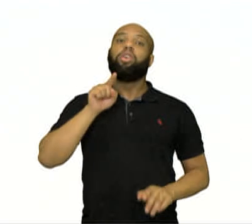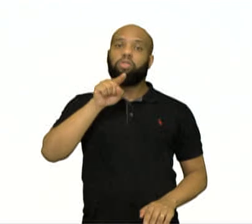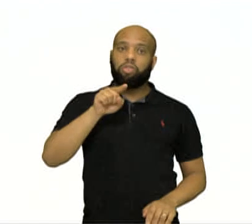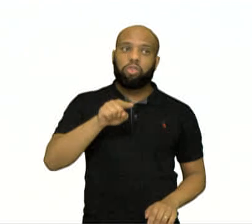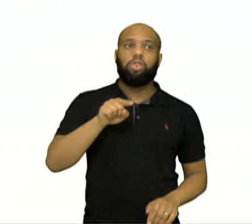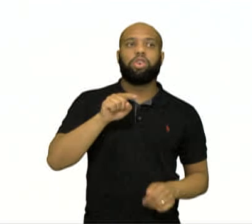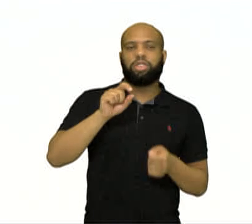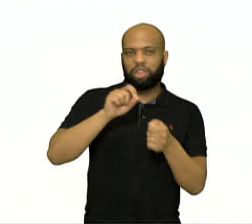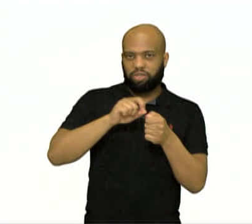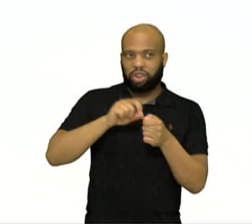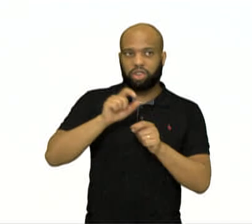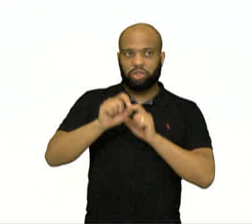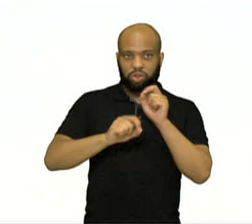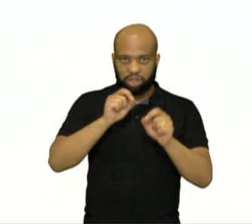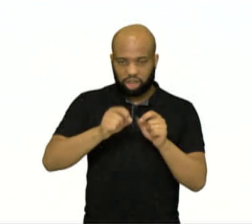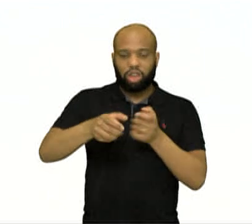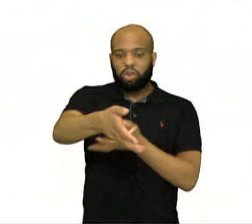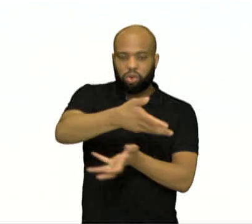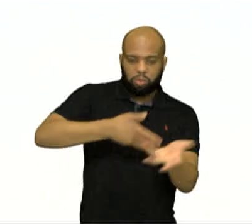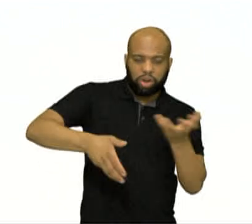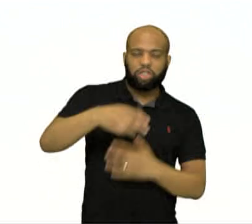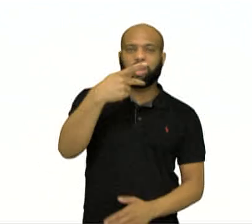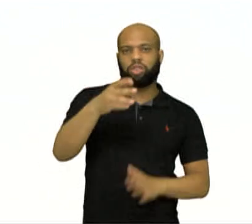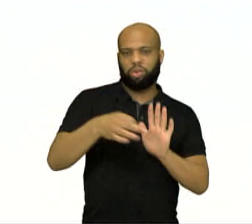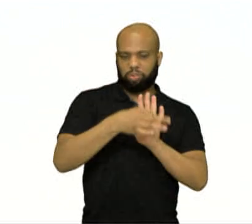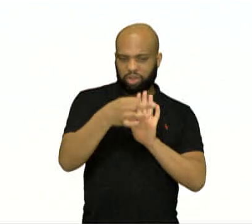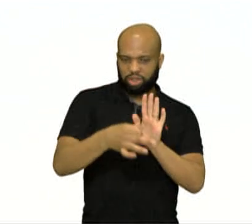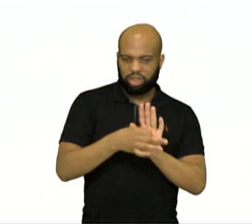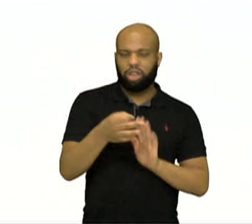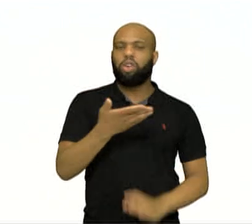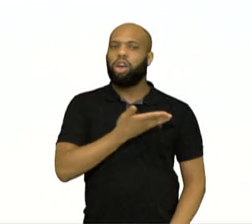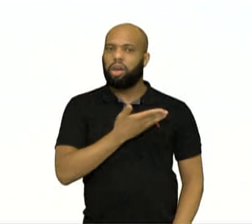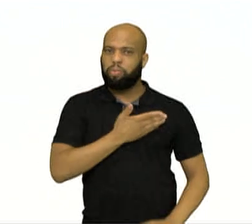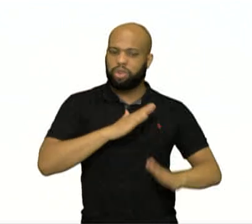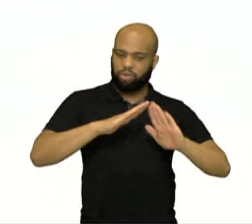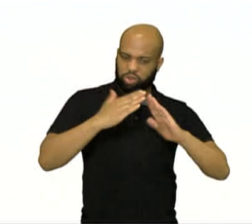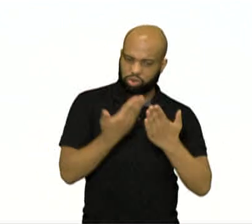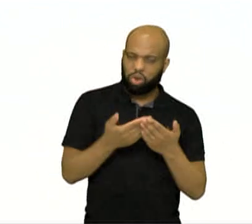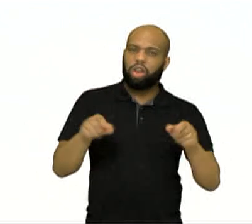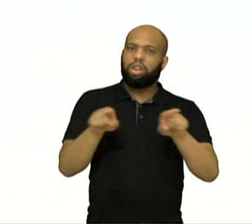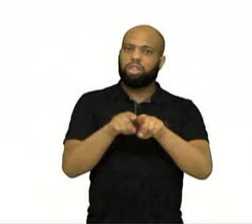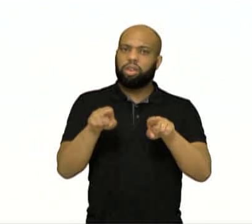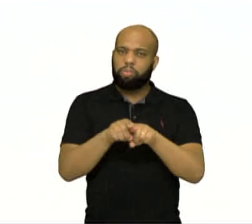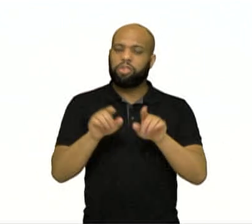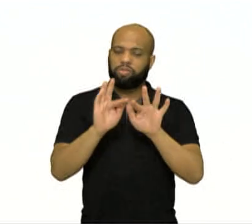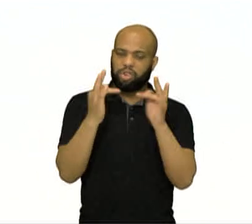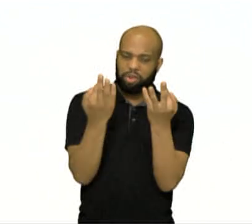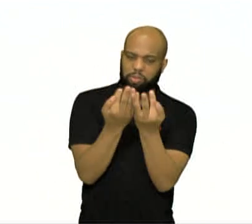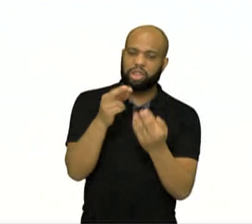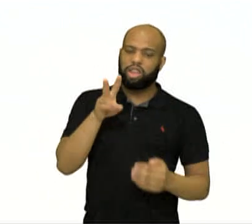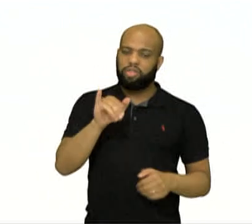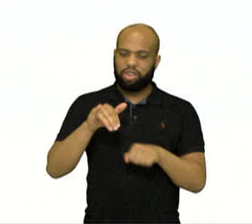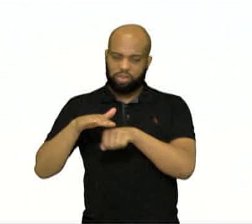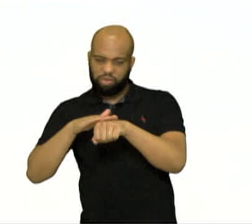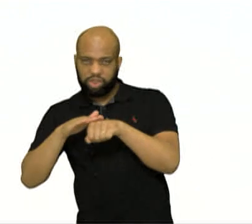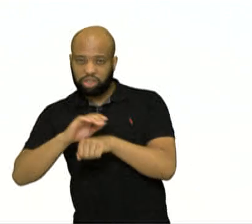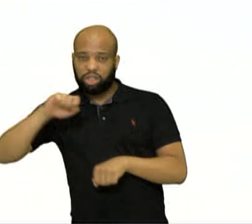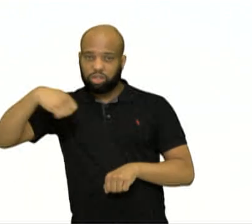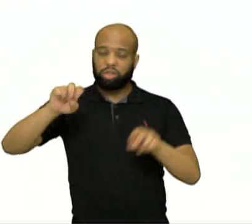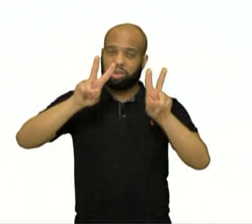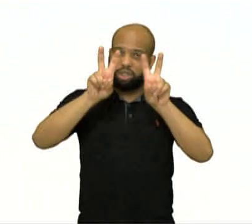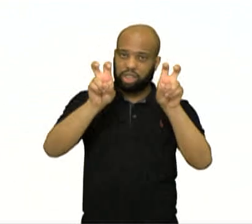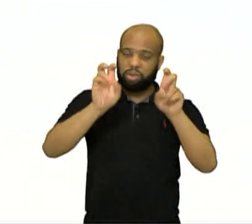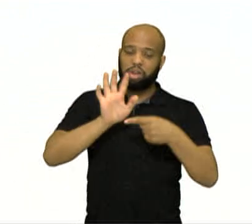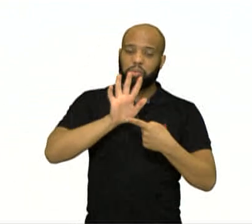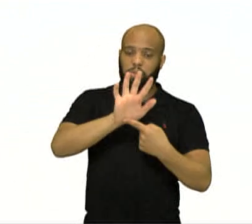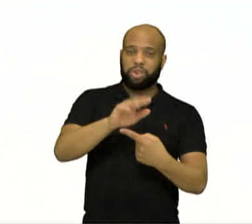Sandra Duarte Tavares com seus colegas de turma, com a sua família, nas suas redes de amizade, para que você possa conversar sobre a temática expondo a